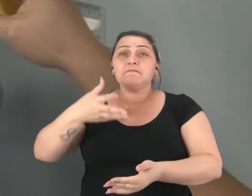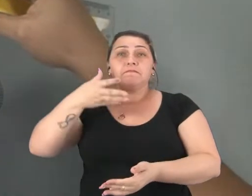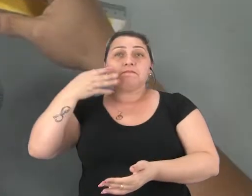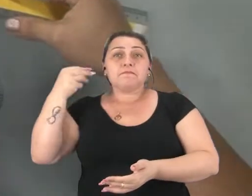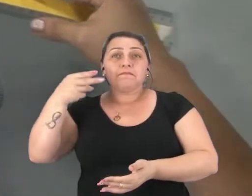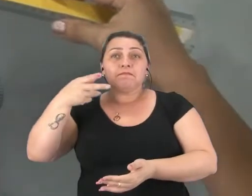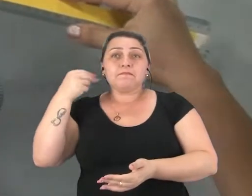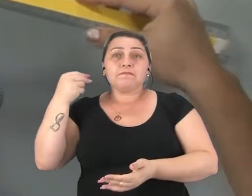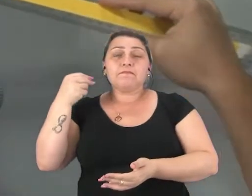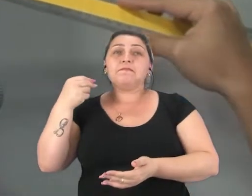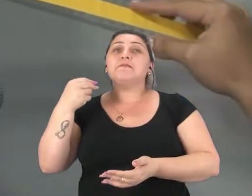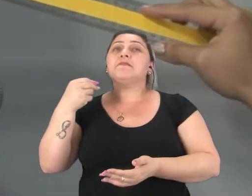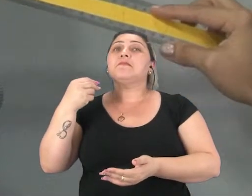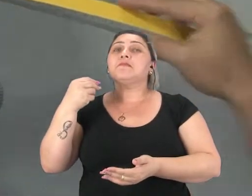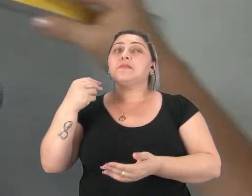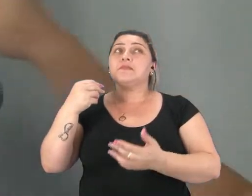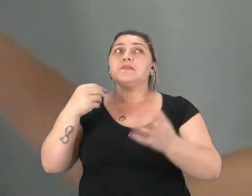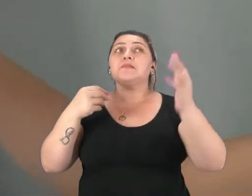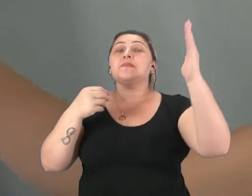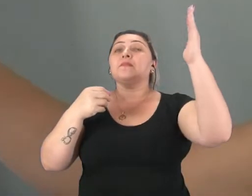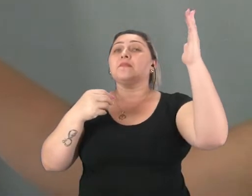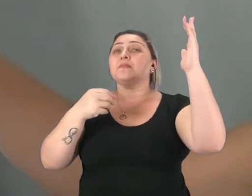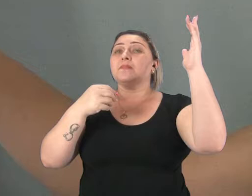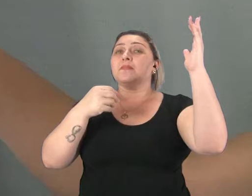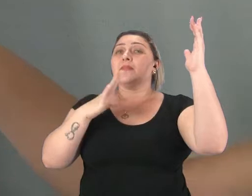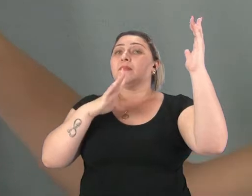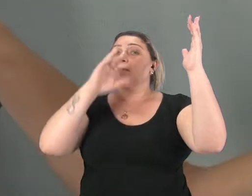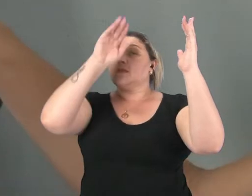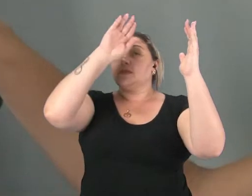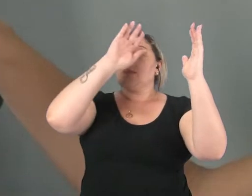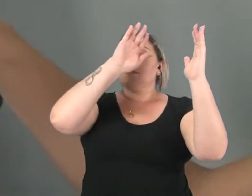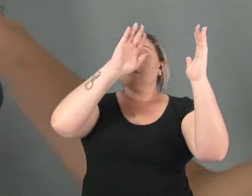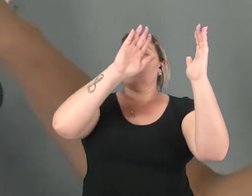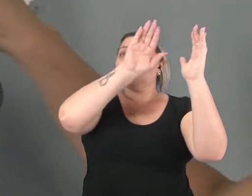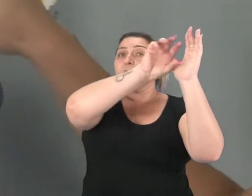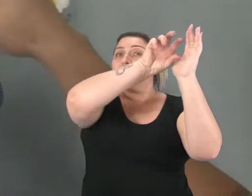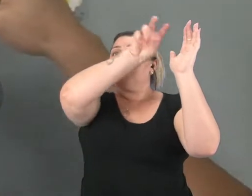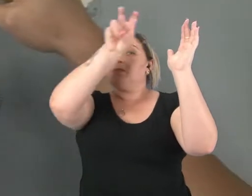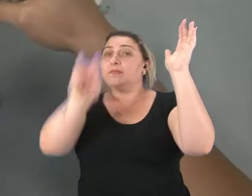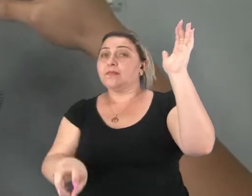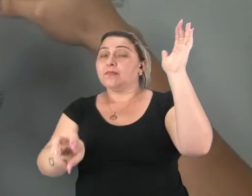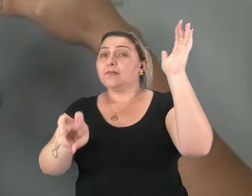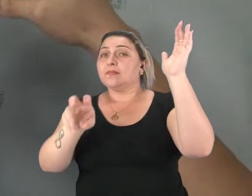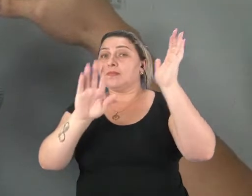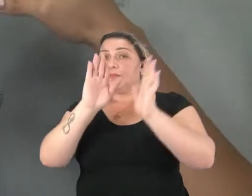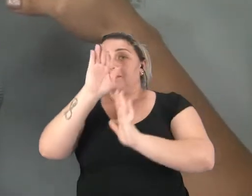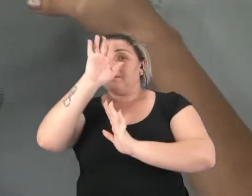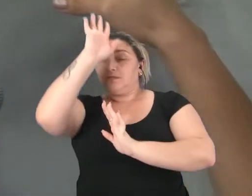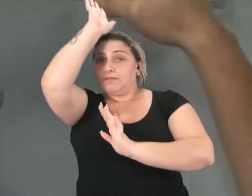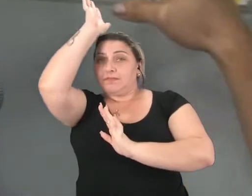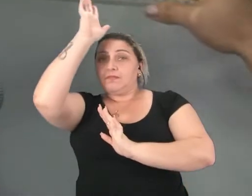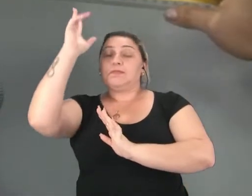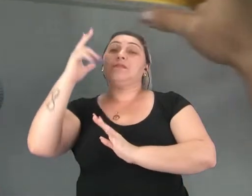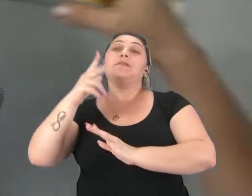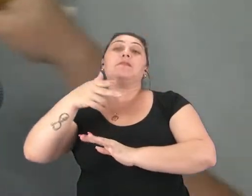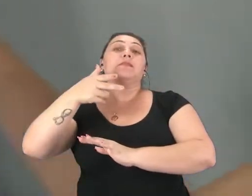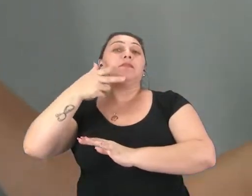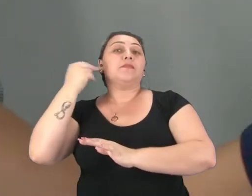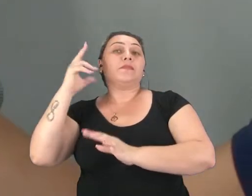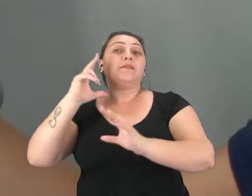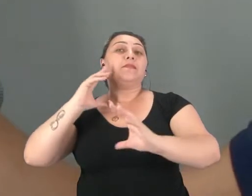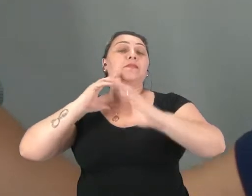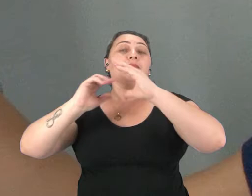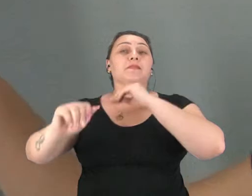De repente, do alto do poleiro, saltou um galo. O gato fugiu e o